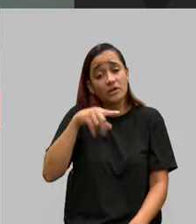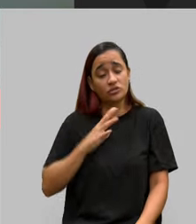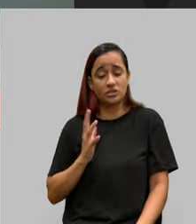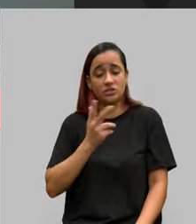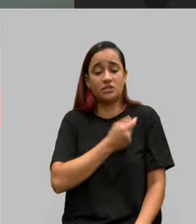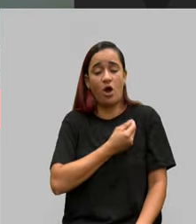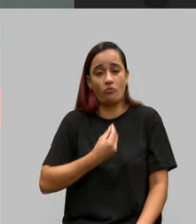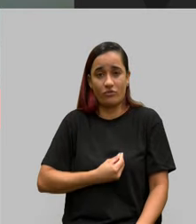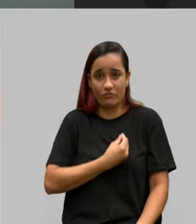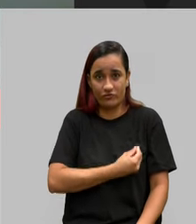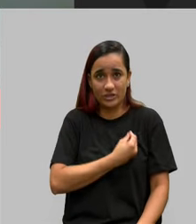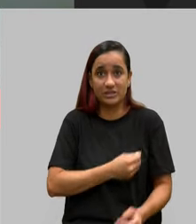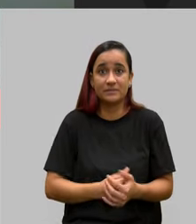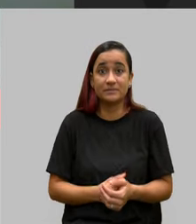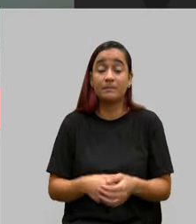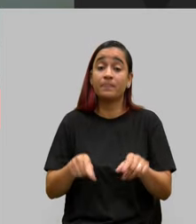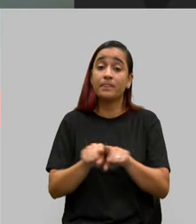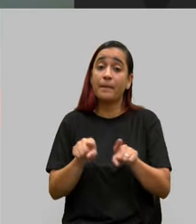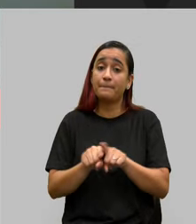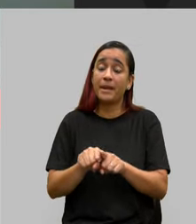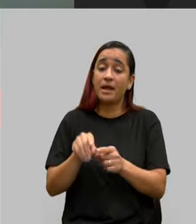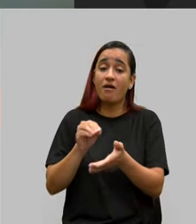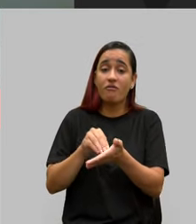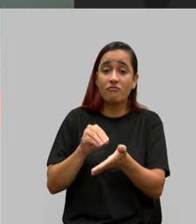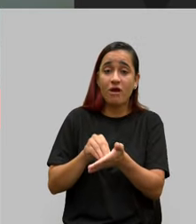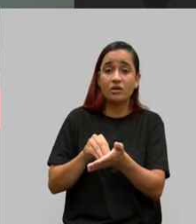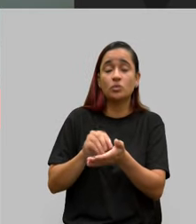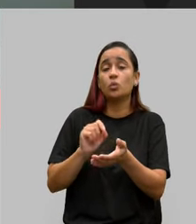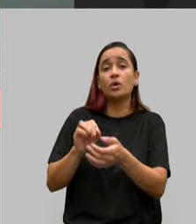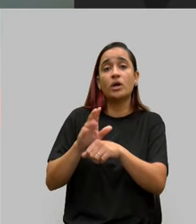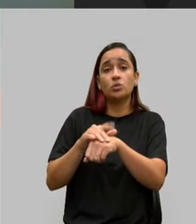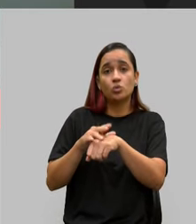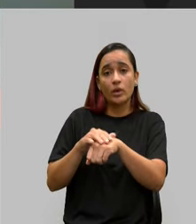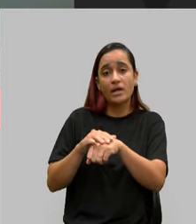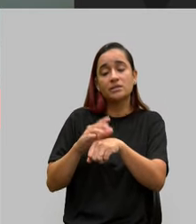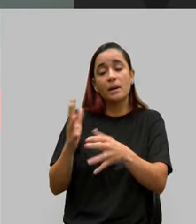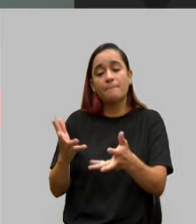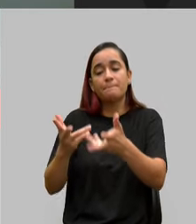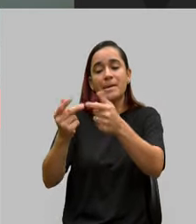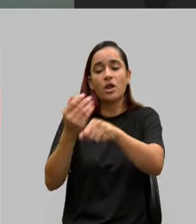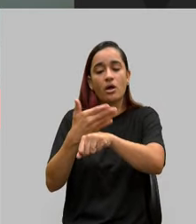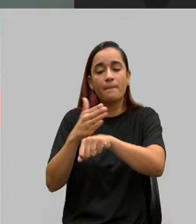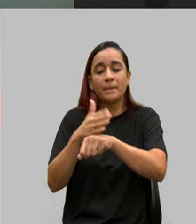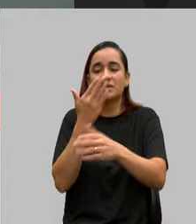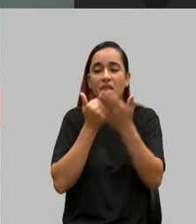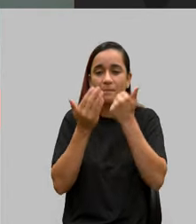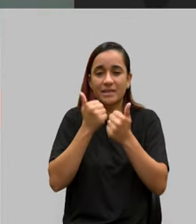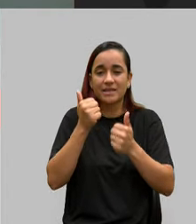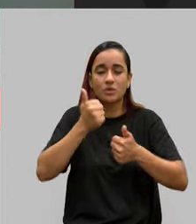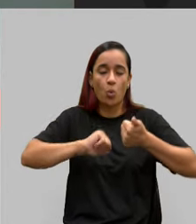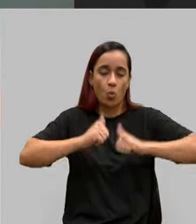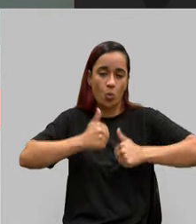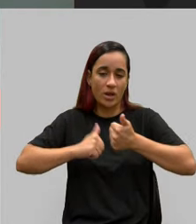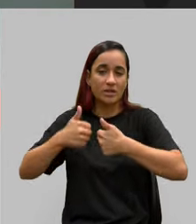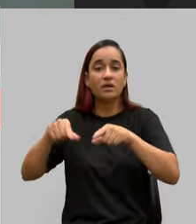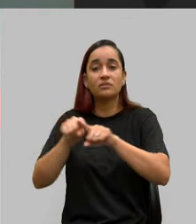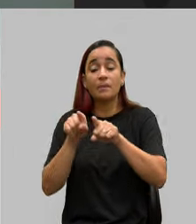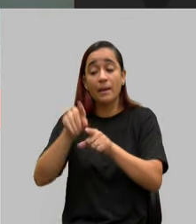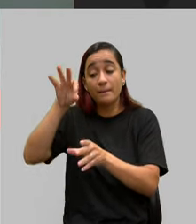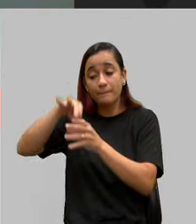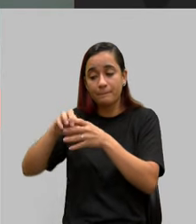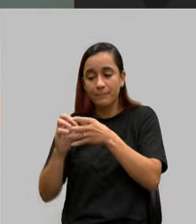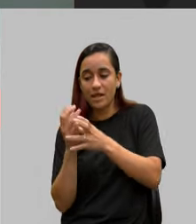saúde é mais que ausência de doença é sustentada em Pilares como alimentação de qualidade e somos referências no plantil e exportação de